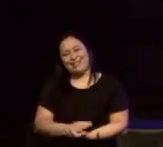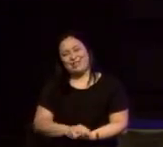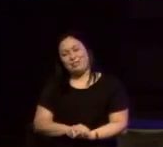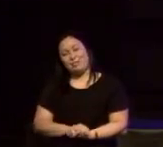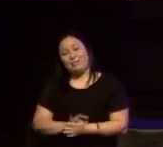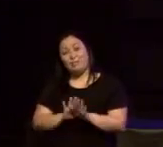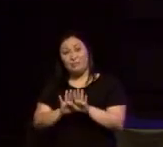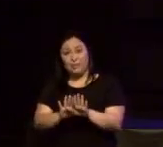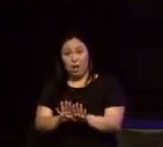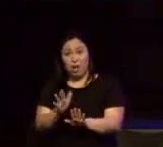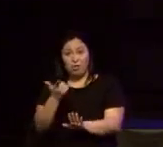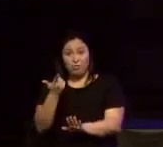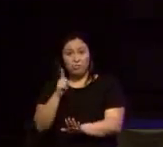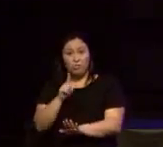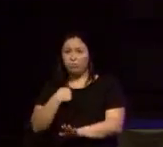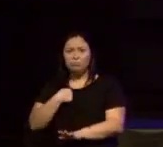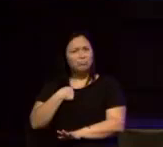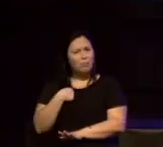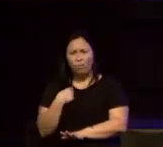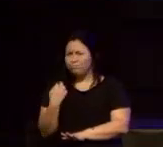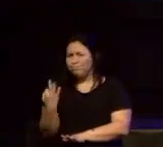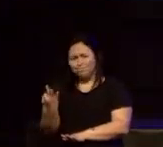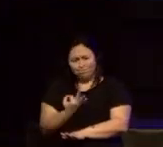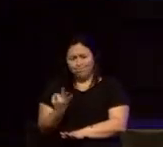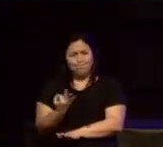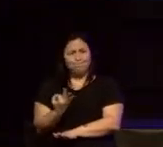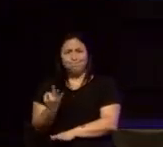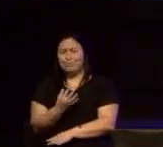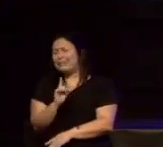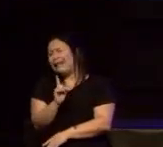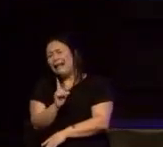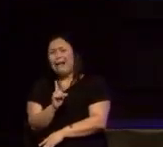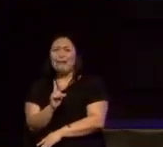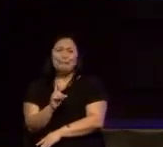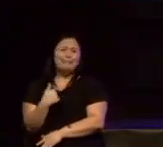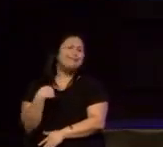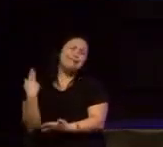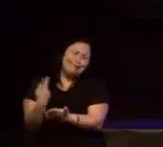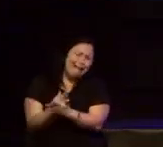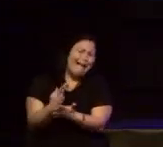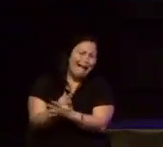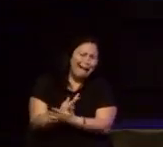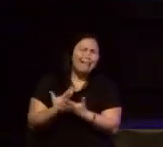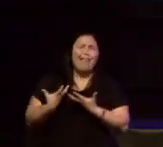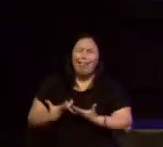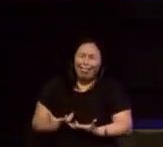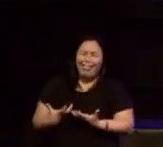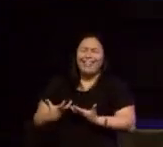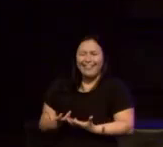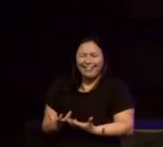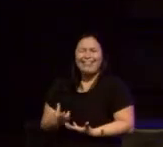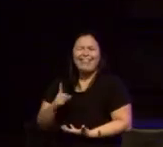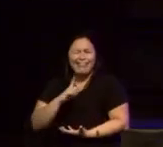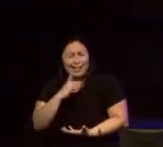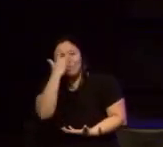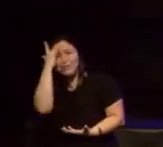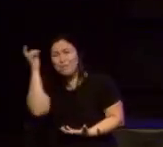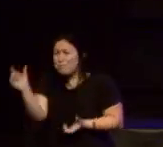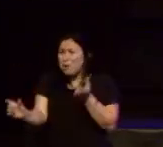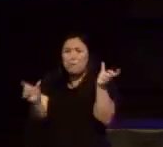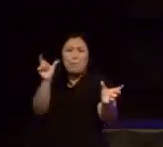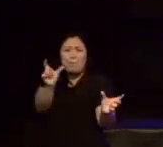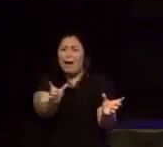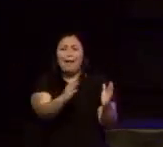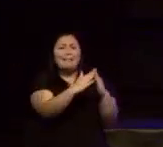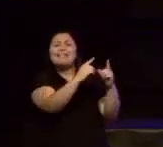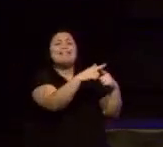E mais uma vez, a gente não vai ser perfeito. Toda igreja tem gente chata, vou dizer quem são aqui. Não. Toda igreja tem